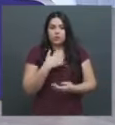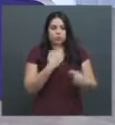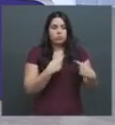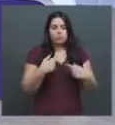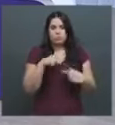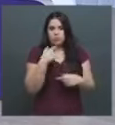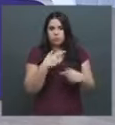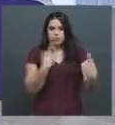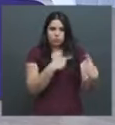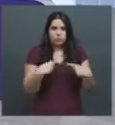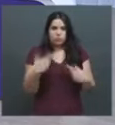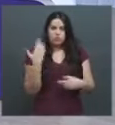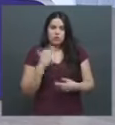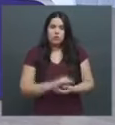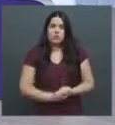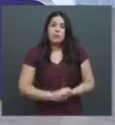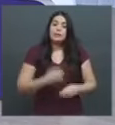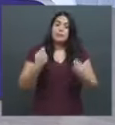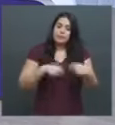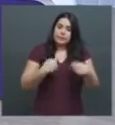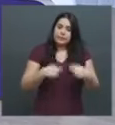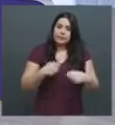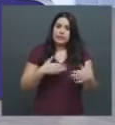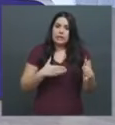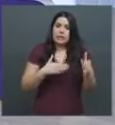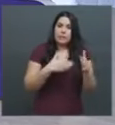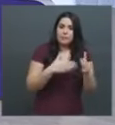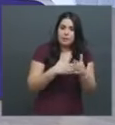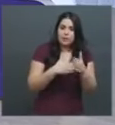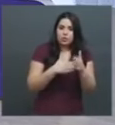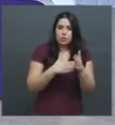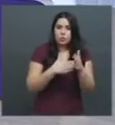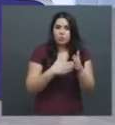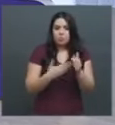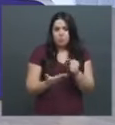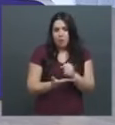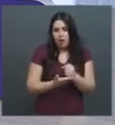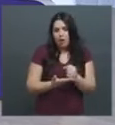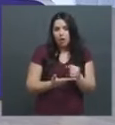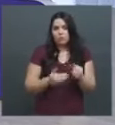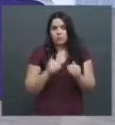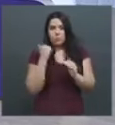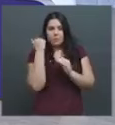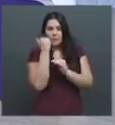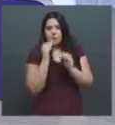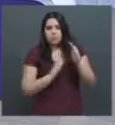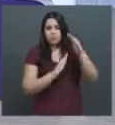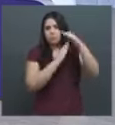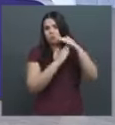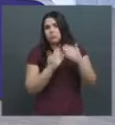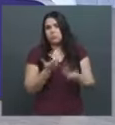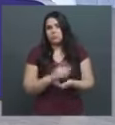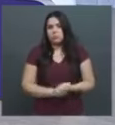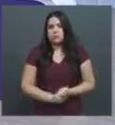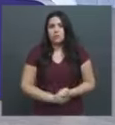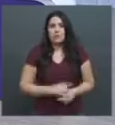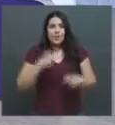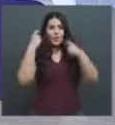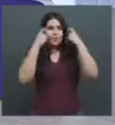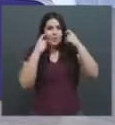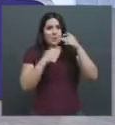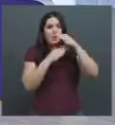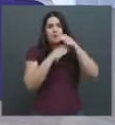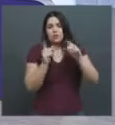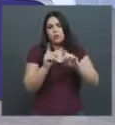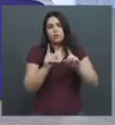discutindo sobre isso. Precisamos ter um limite de mínimo e máximo de tomar essa água, né? talvez não preocupar muito com o máximo, mas pelo menos com menos